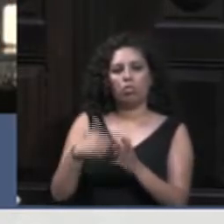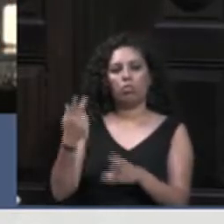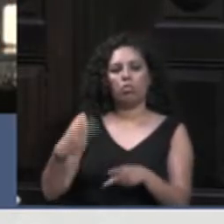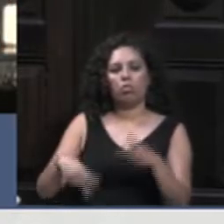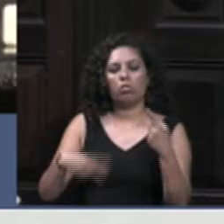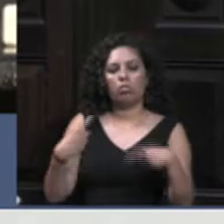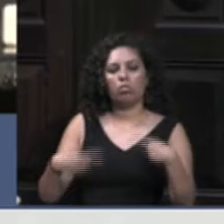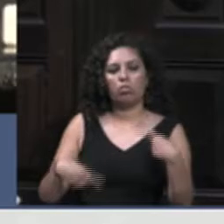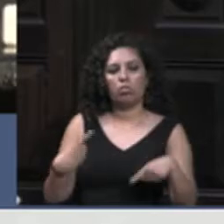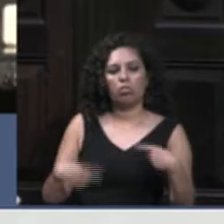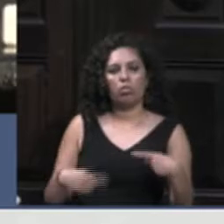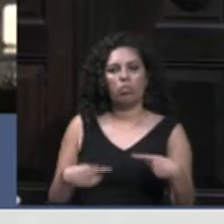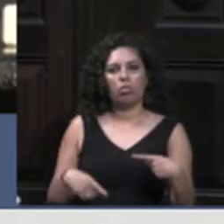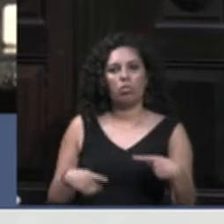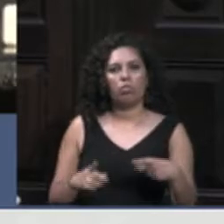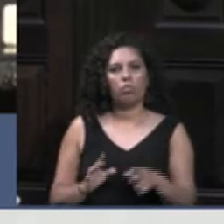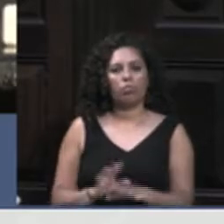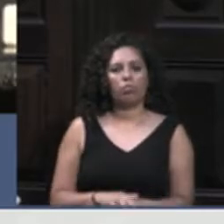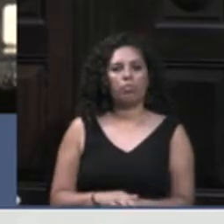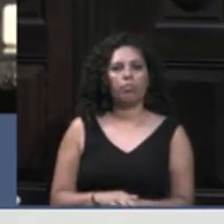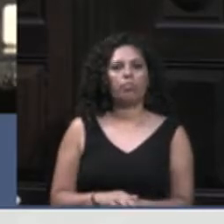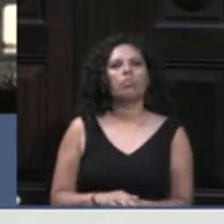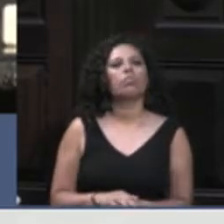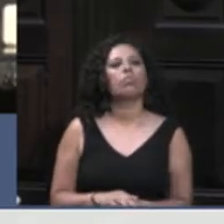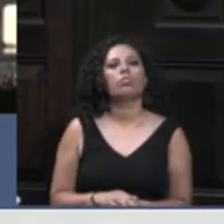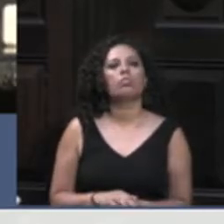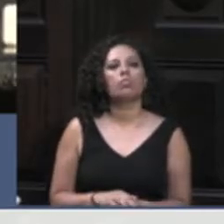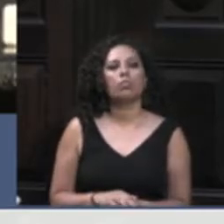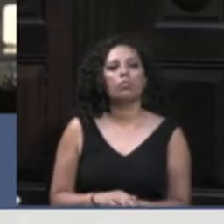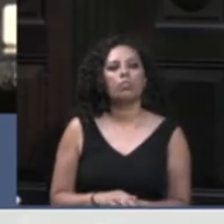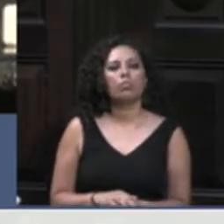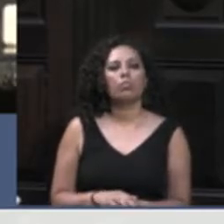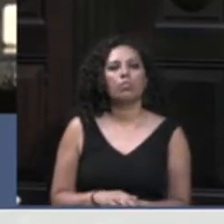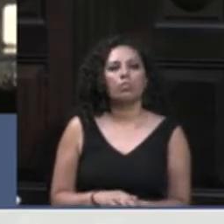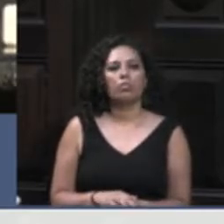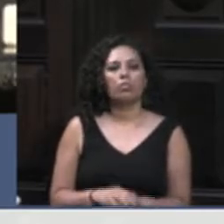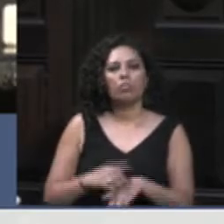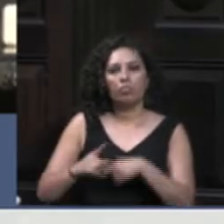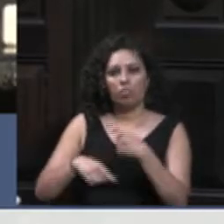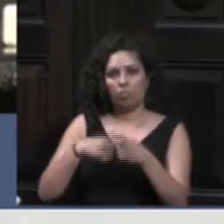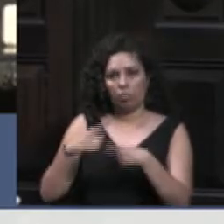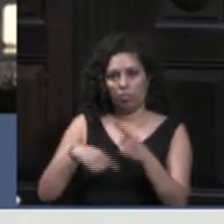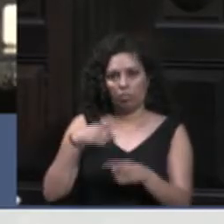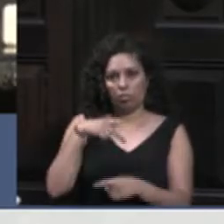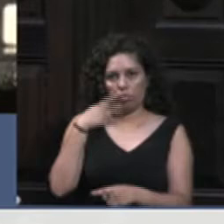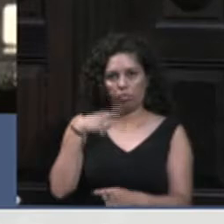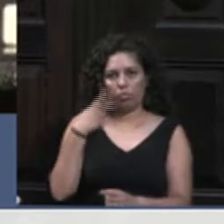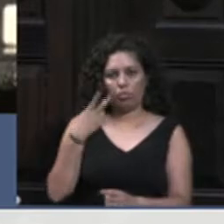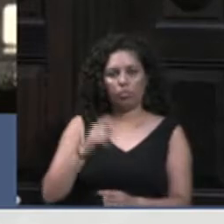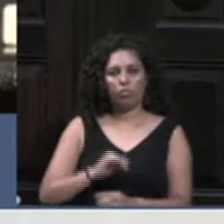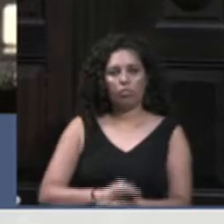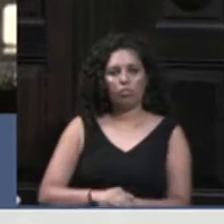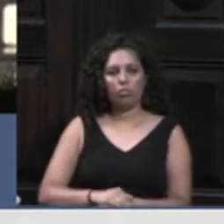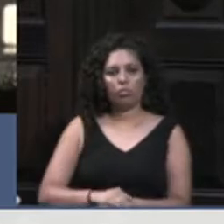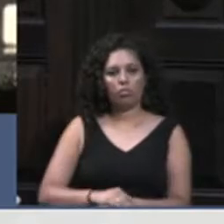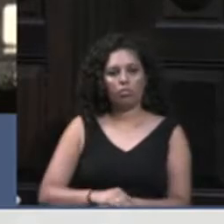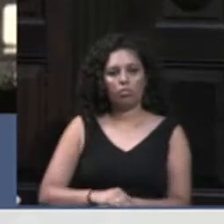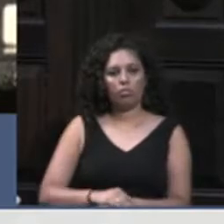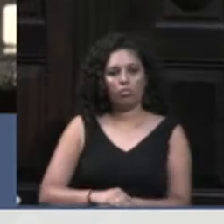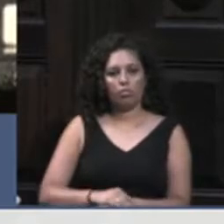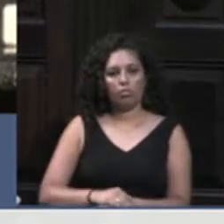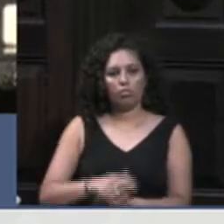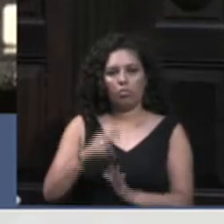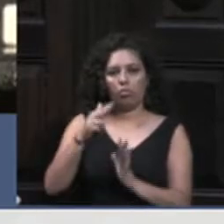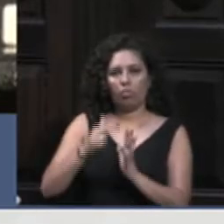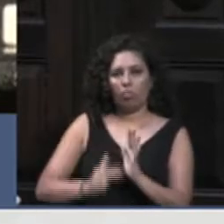presidente, chama os trabalhos à ordem. Para declarar o voto, eu quero agradecer. Depois. Depois? Vamos colher os pareceres.